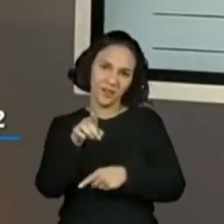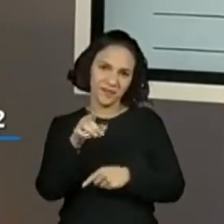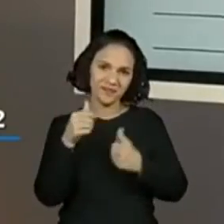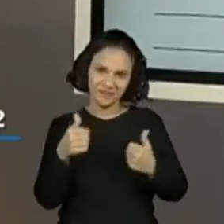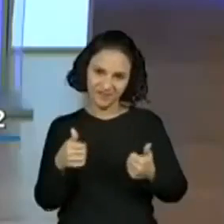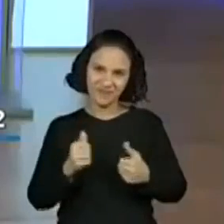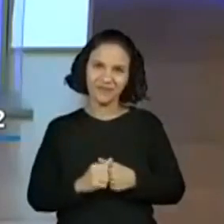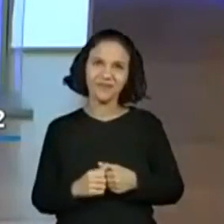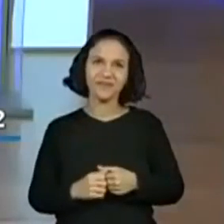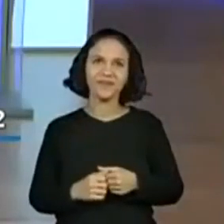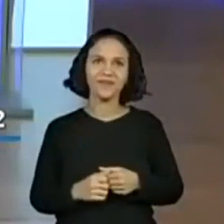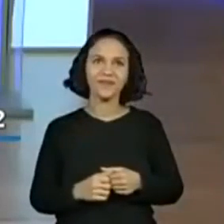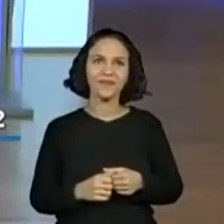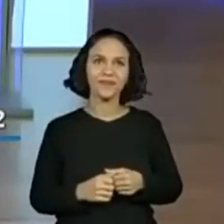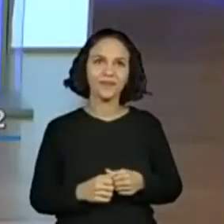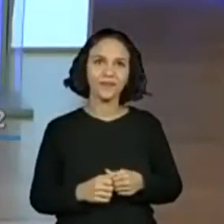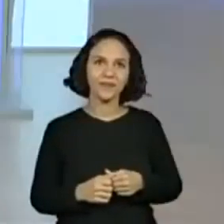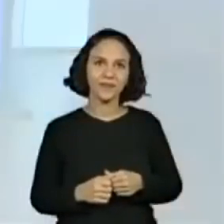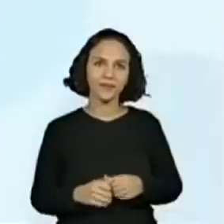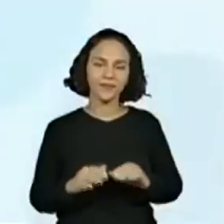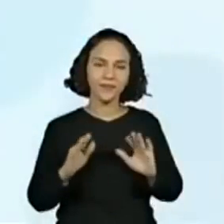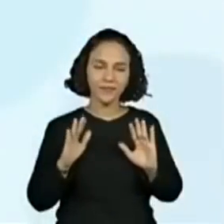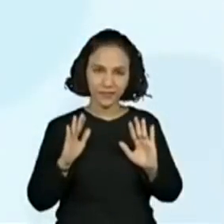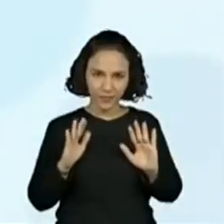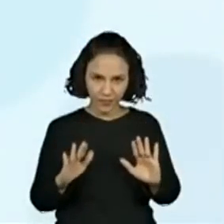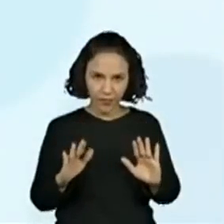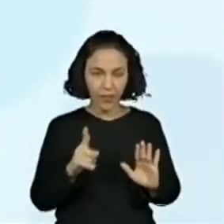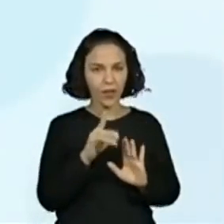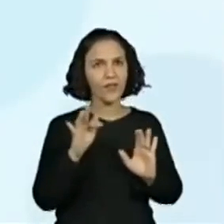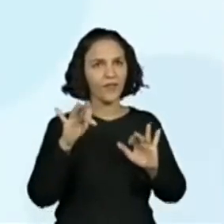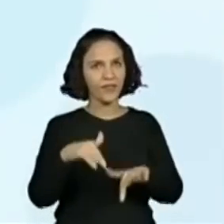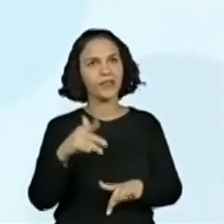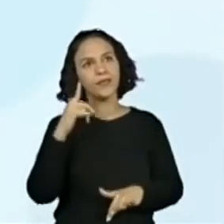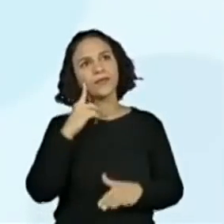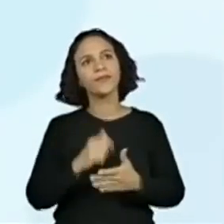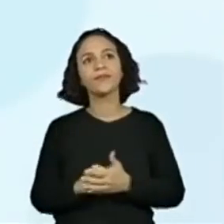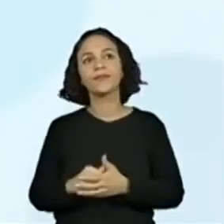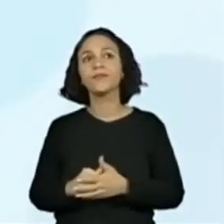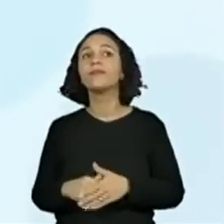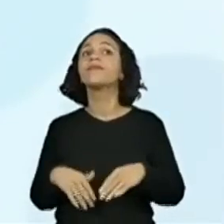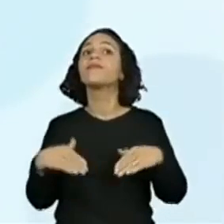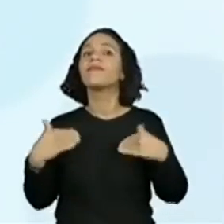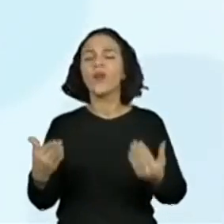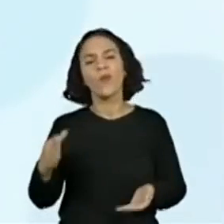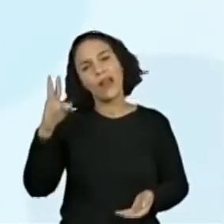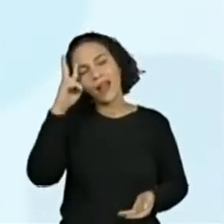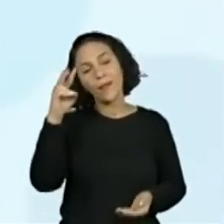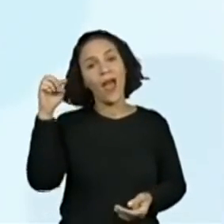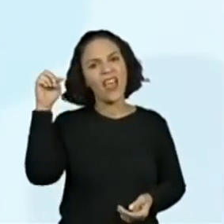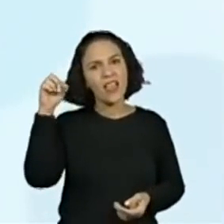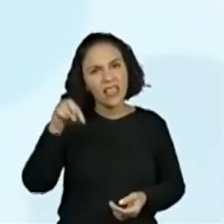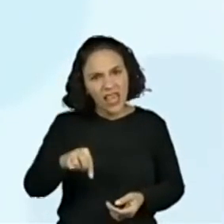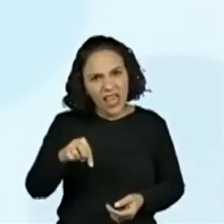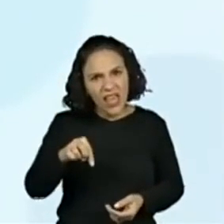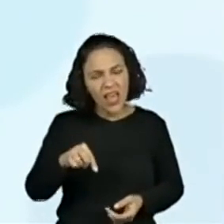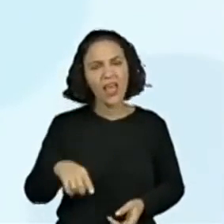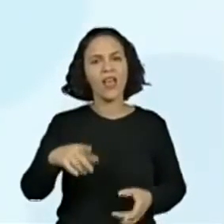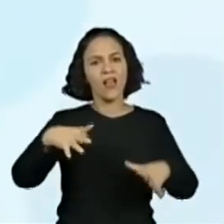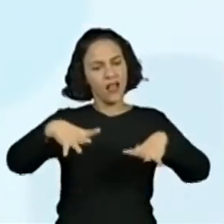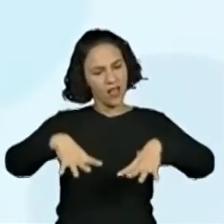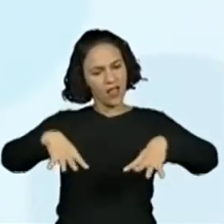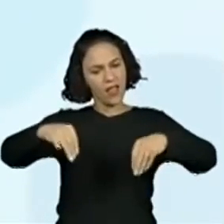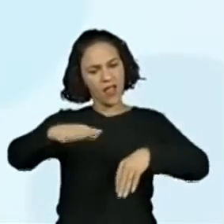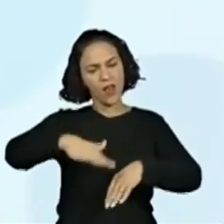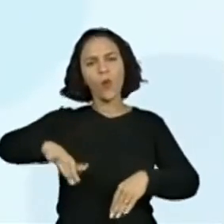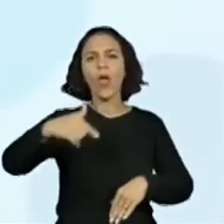bom? Então, vamos lá. Parte final do conto, olha. Lembre-se, neste reino eu sou o guardião do